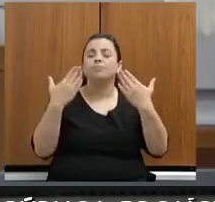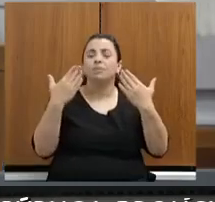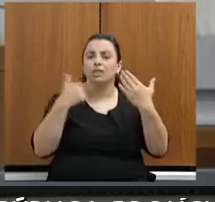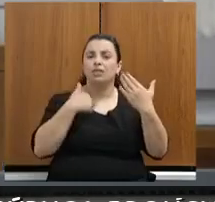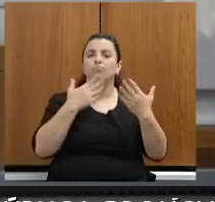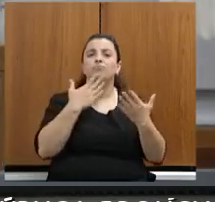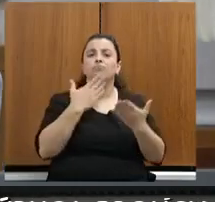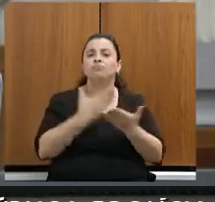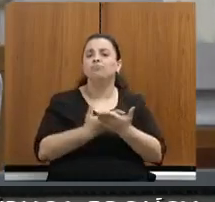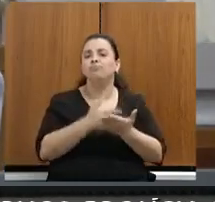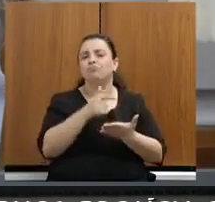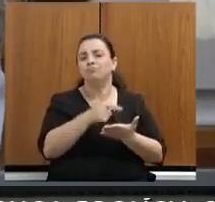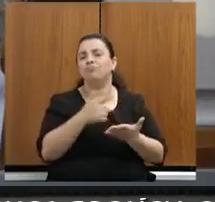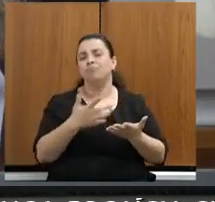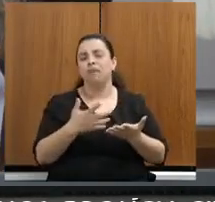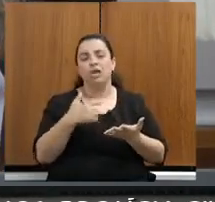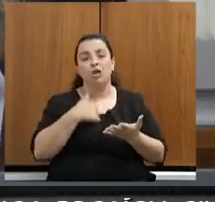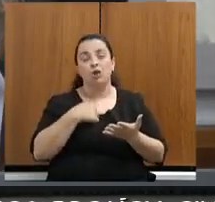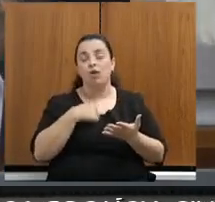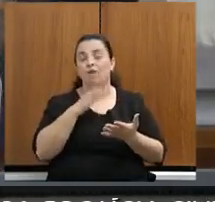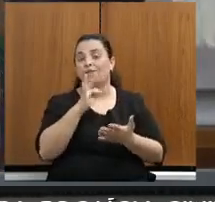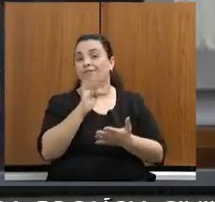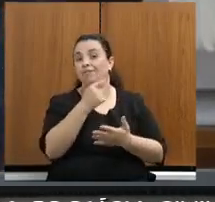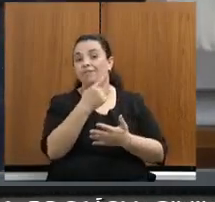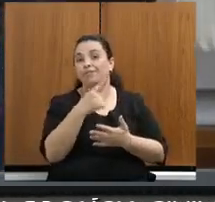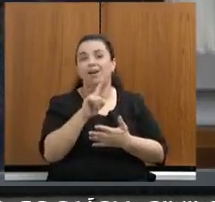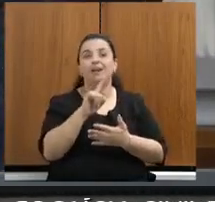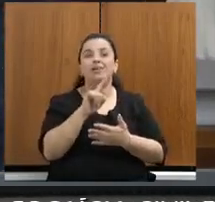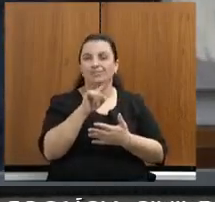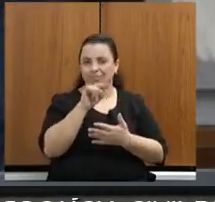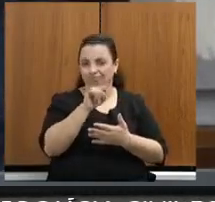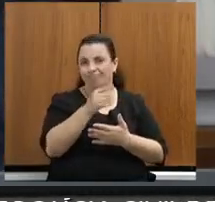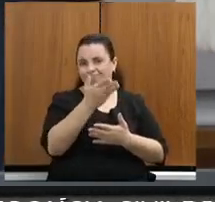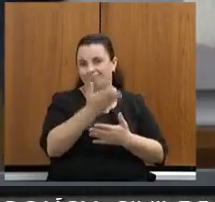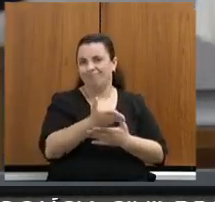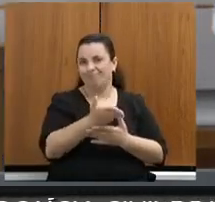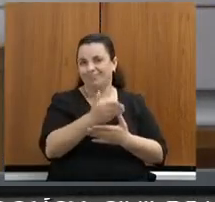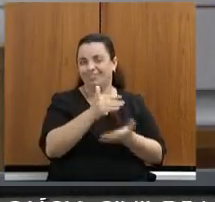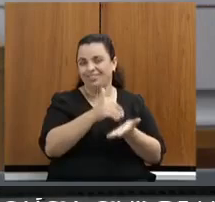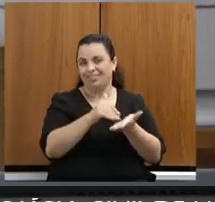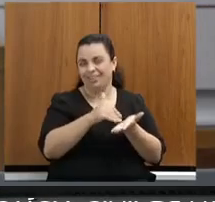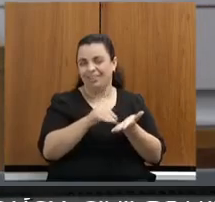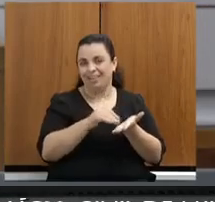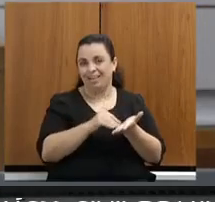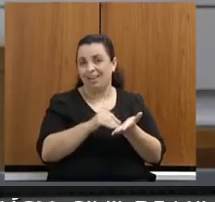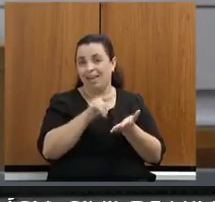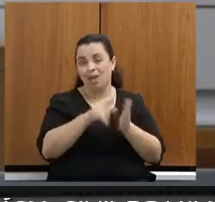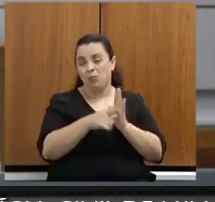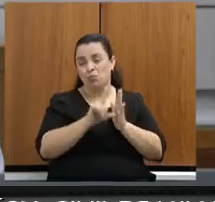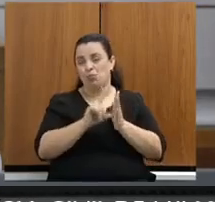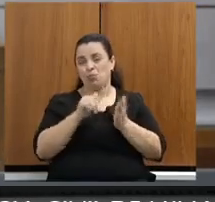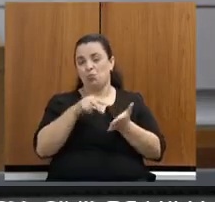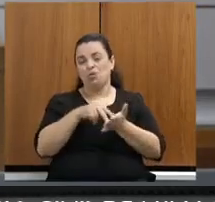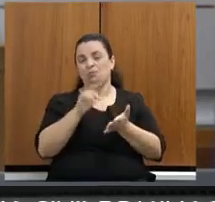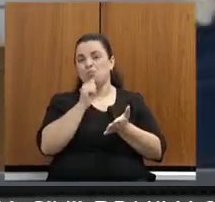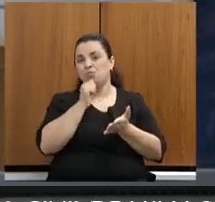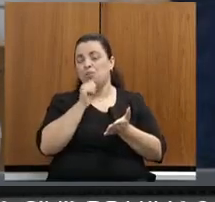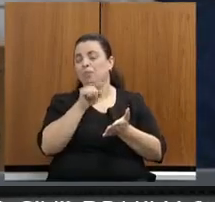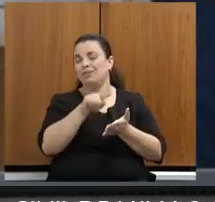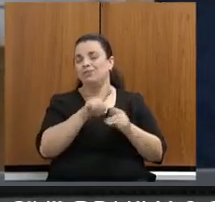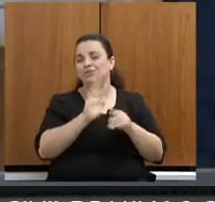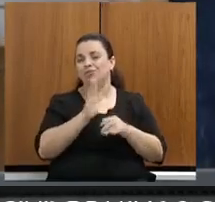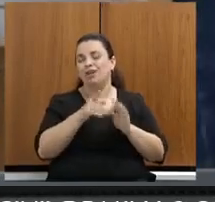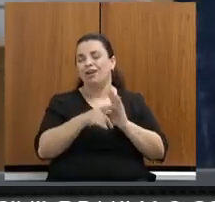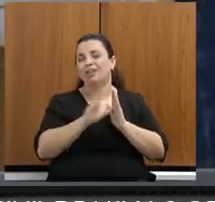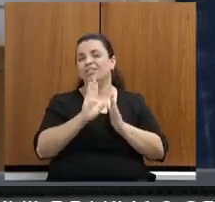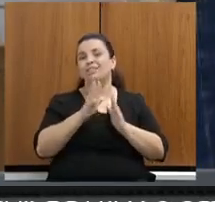eu sou fã né a e do secretário já antes dele vire e quer dizer que